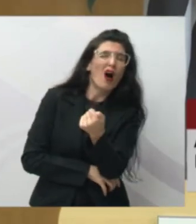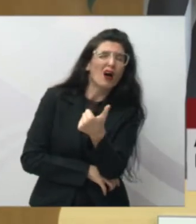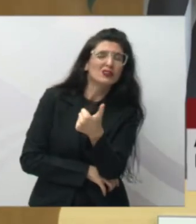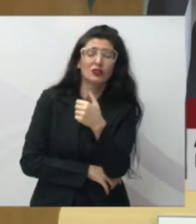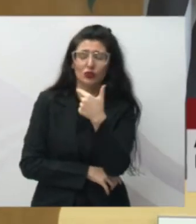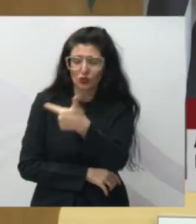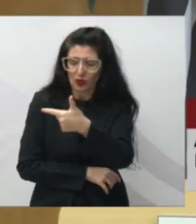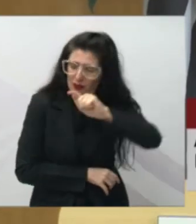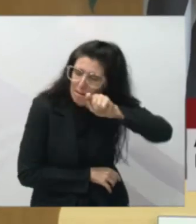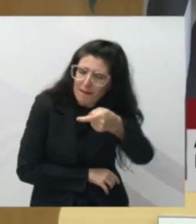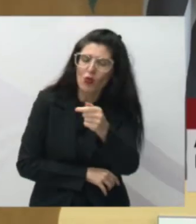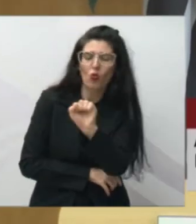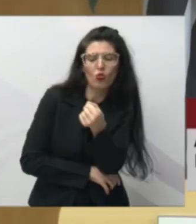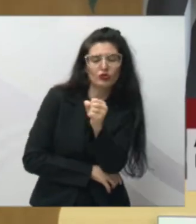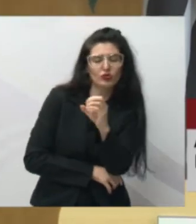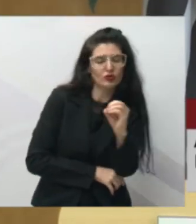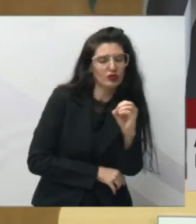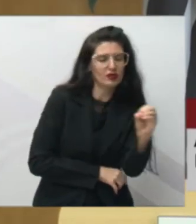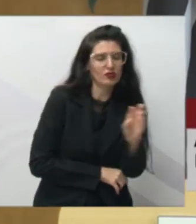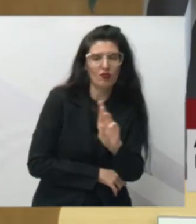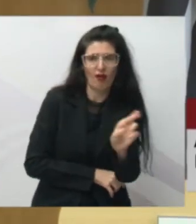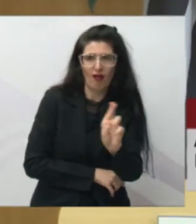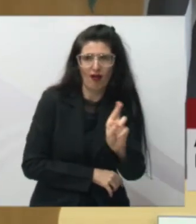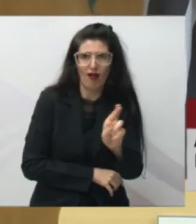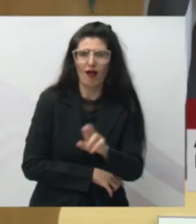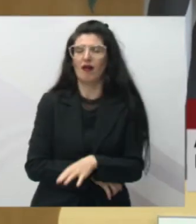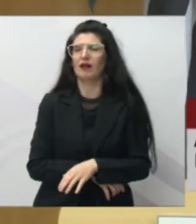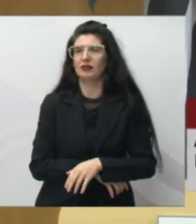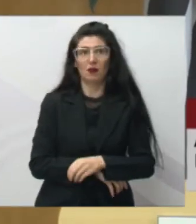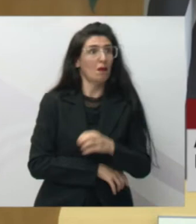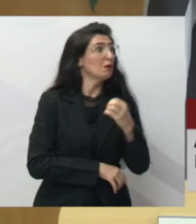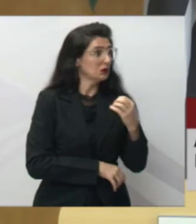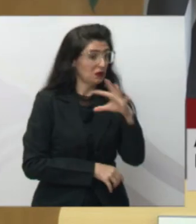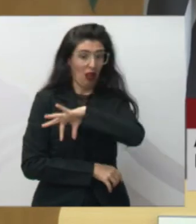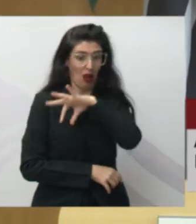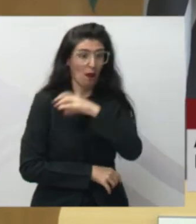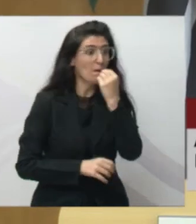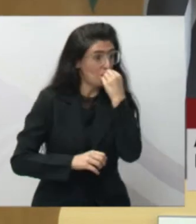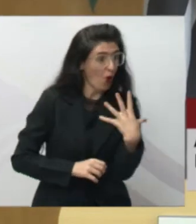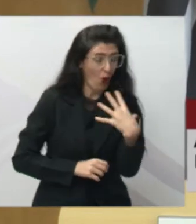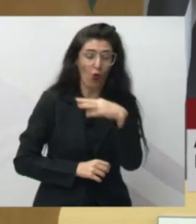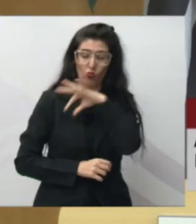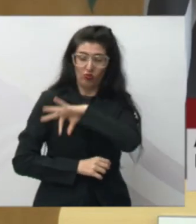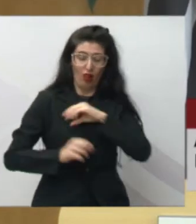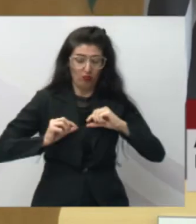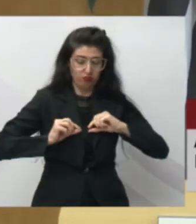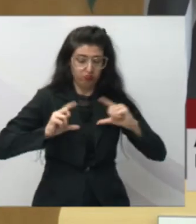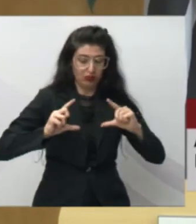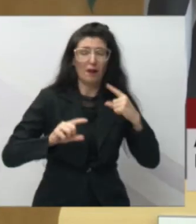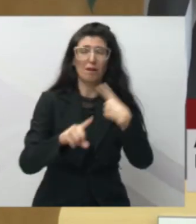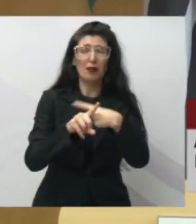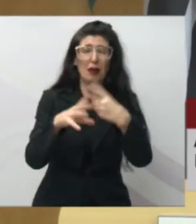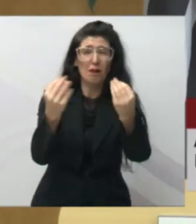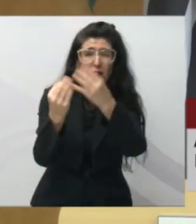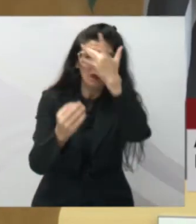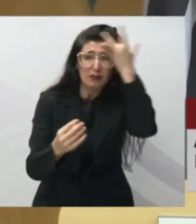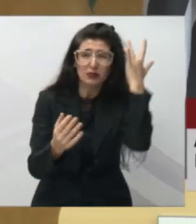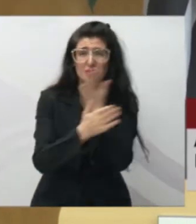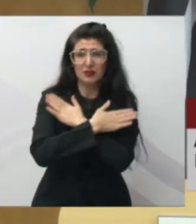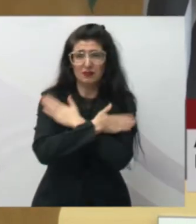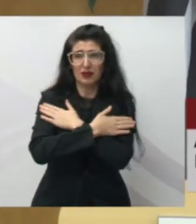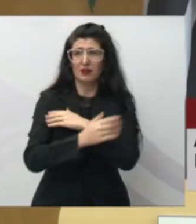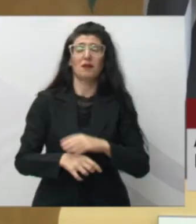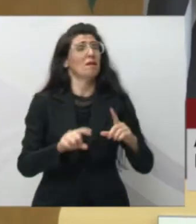É um bom salário, sim, porque hoje a gente está vendo a crise, o desemprego, mas é mais um pai de família, e aqui vai ser 13 pais de